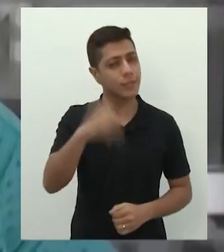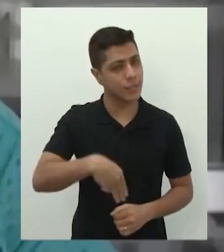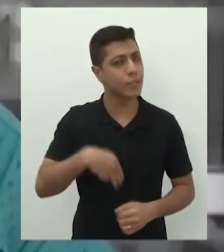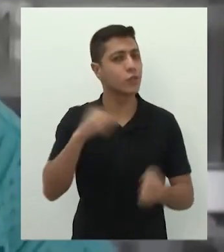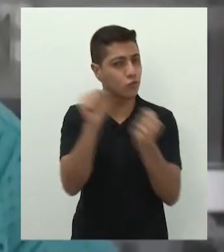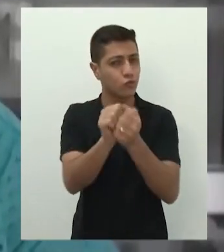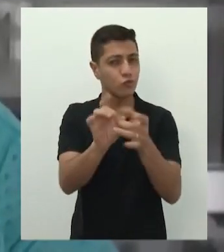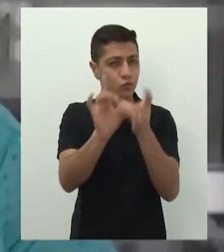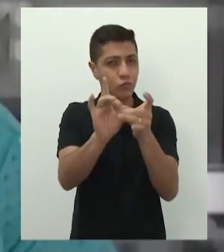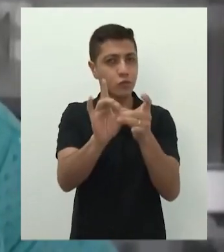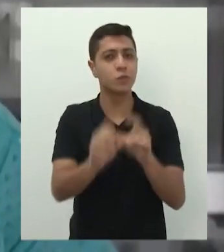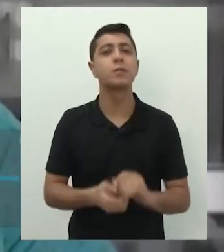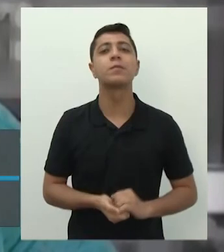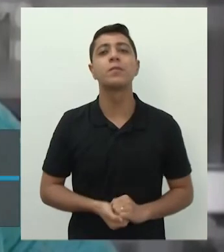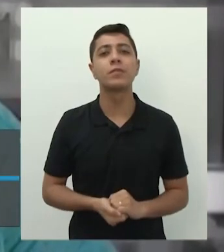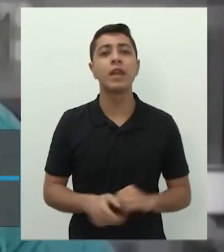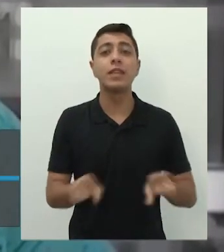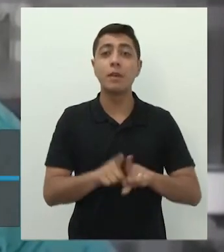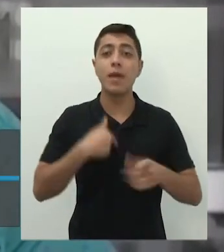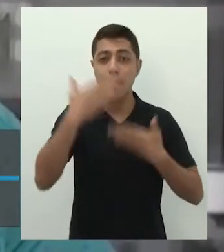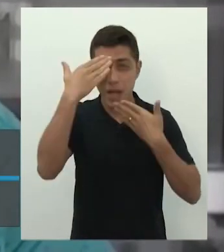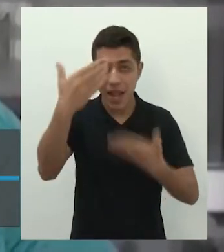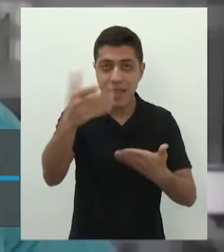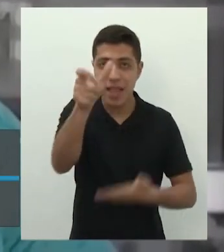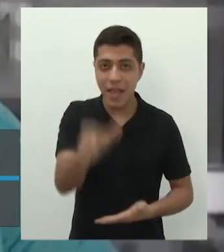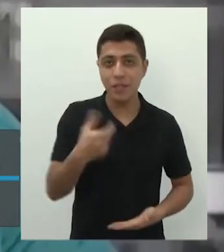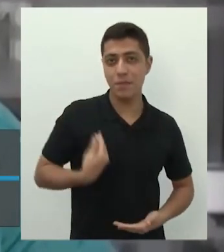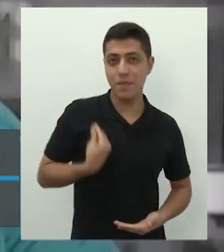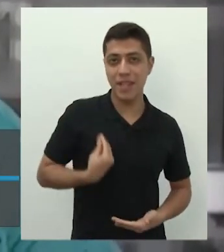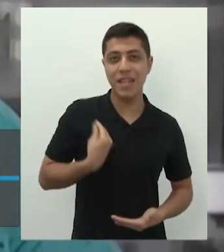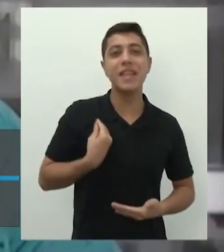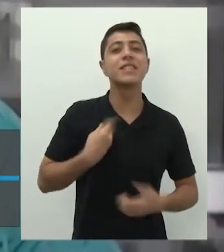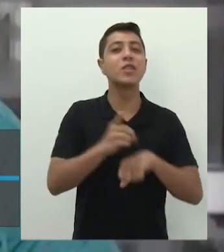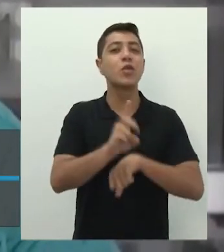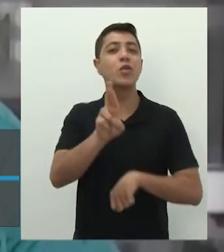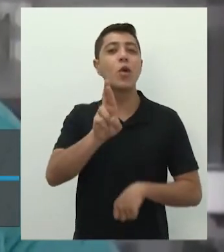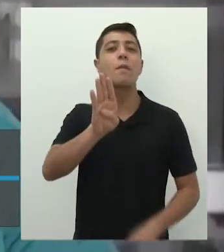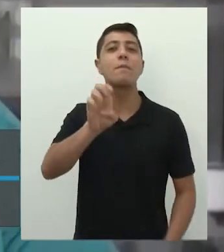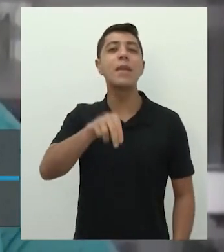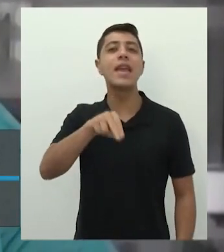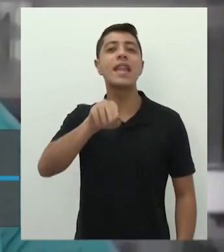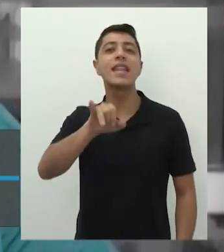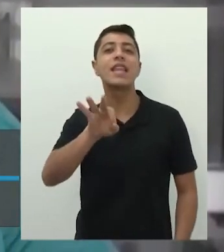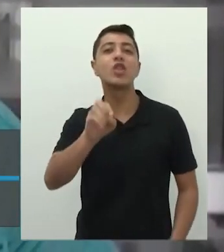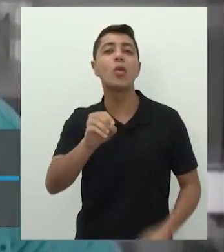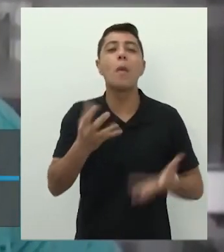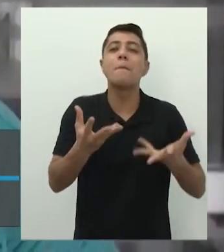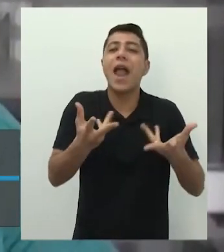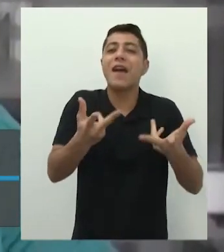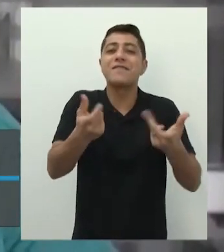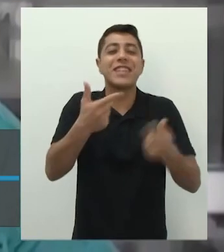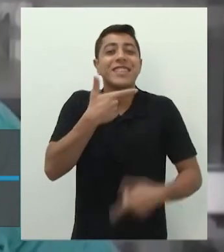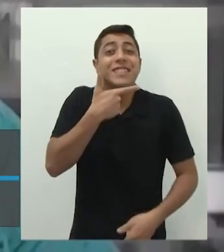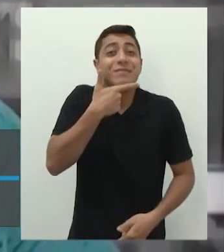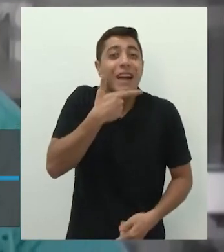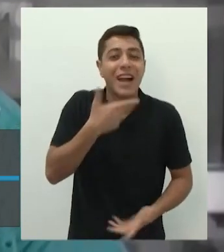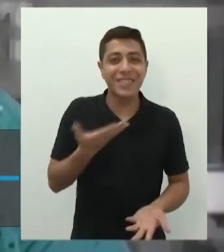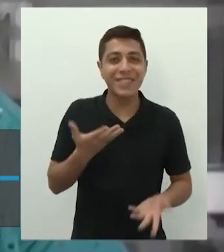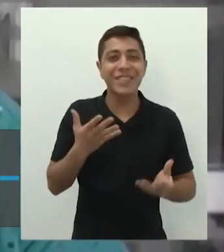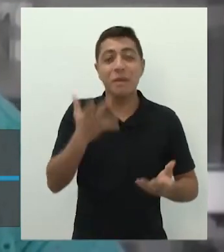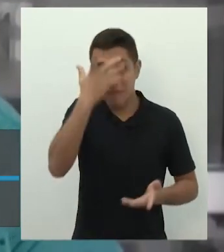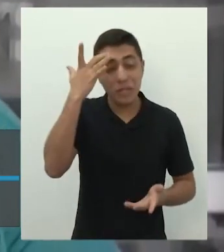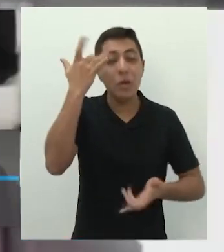de saúde. Então, foi um super prazer aí, agradeço aos meninos que fizeram aí a tradução na Libras, eu sei que o que eu falo às vezes é